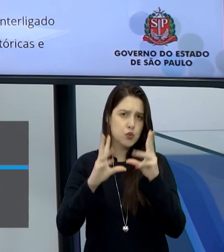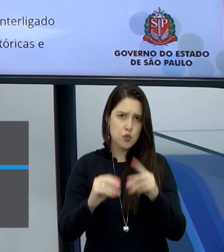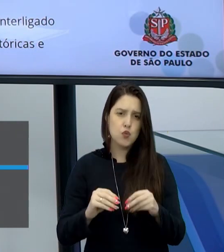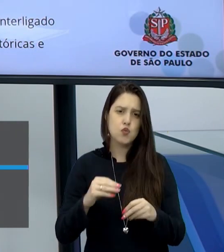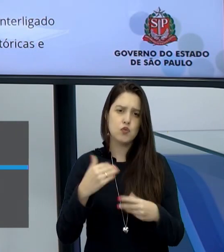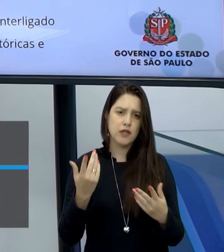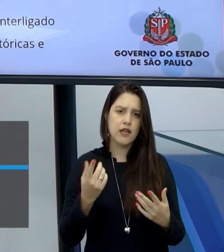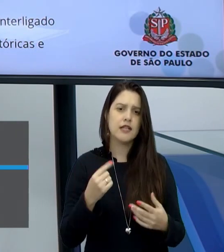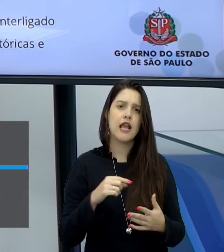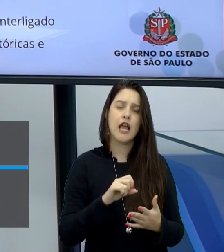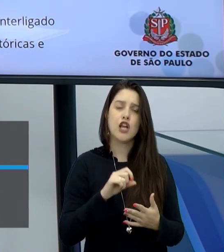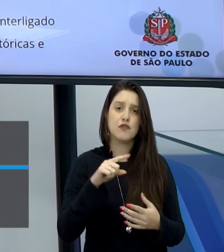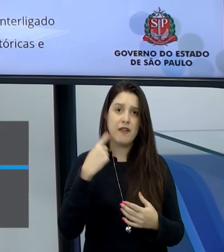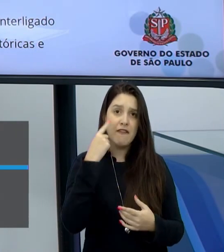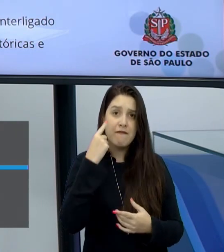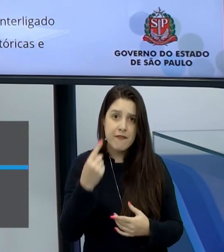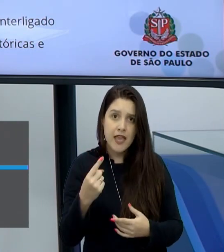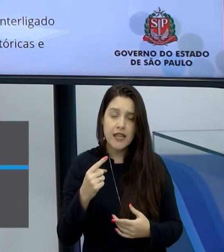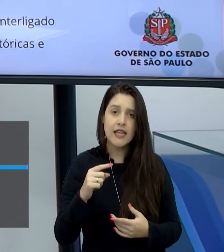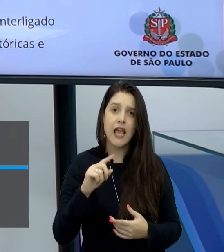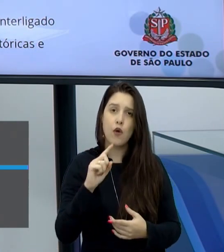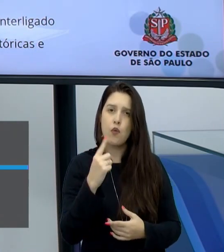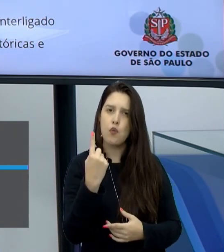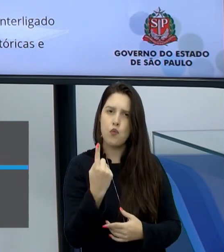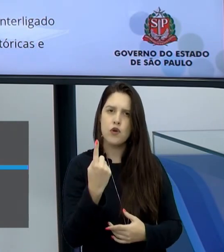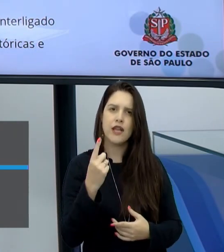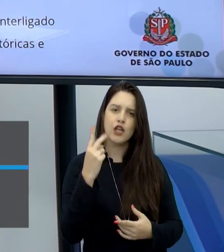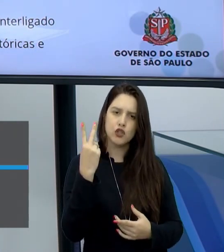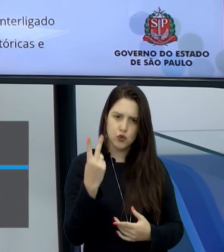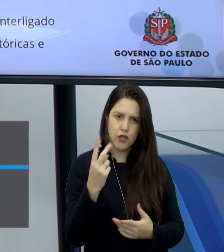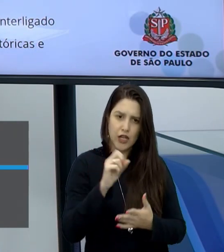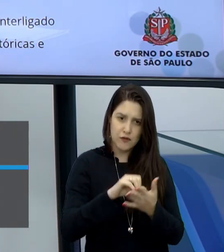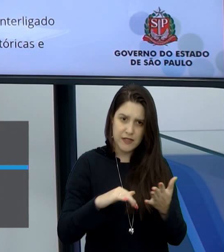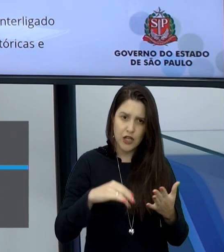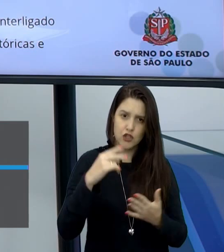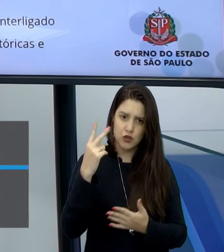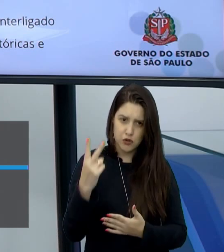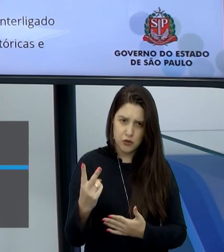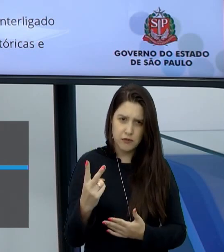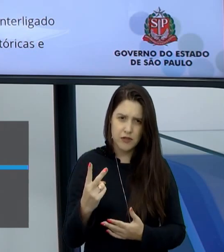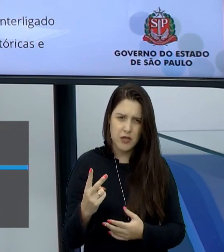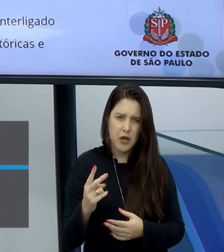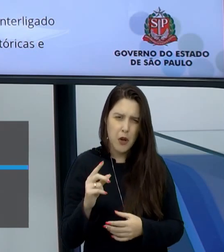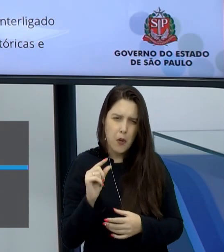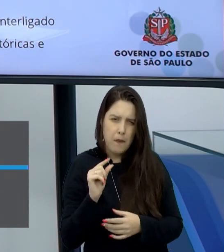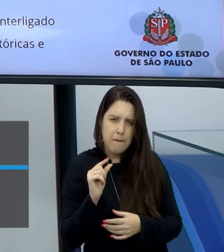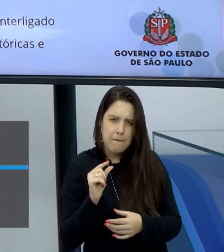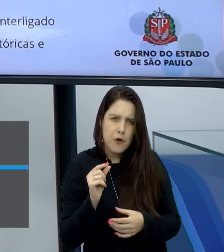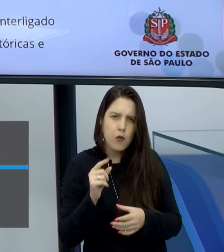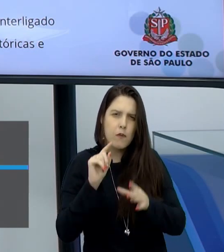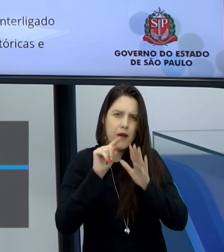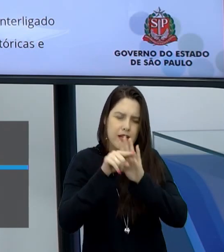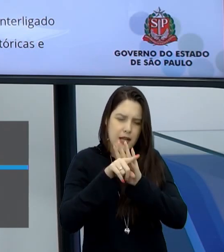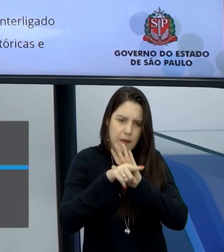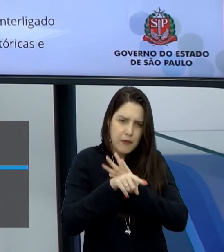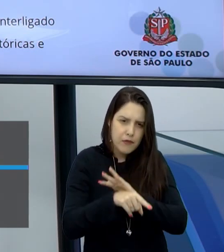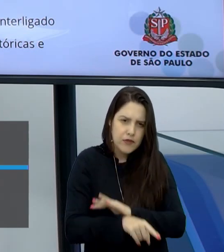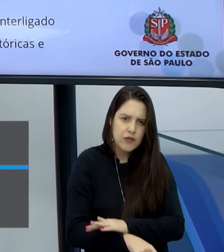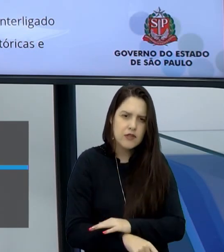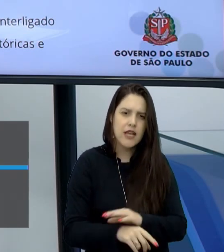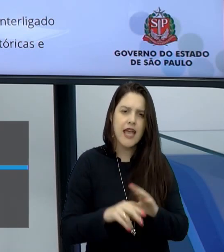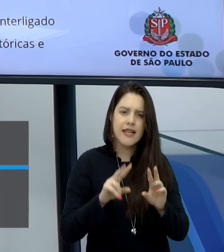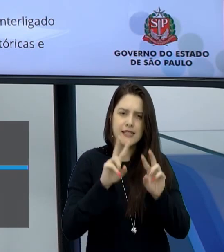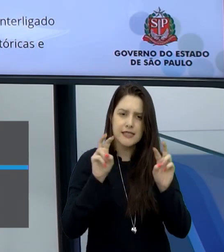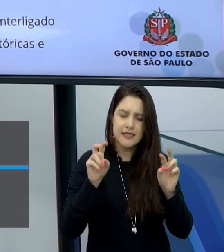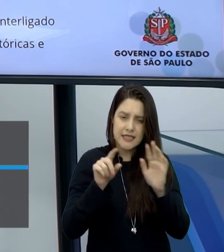tratar na unidade 2. E aí, na atividade 2, a gente vai tratar um pouquinho mais aprofundado aí sobre essas